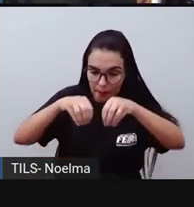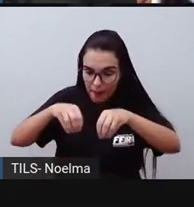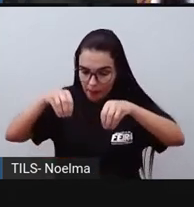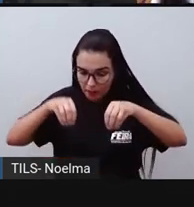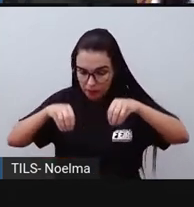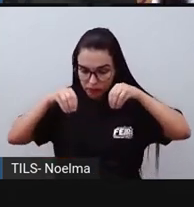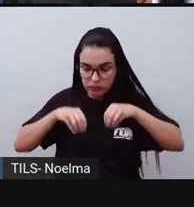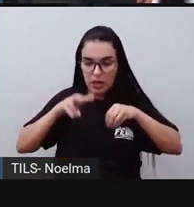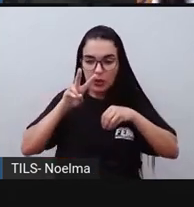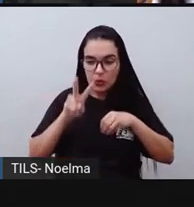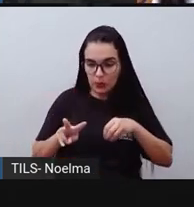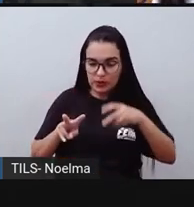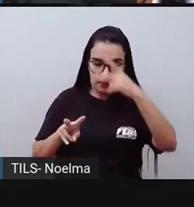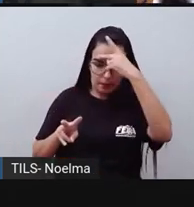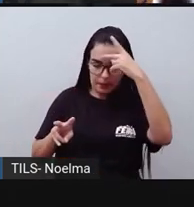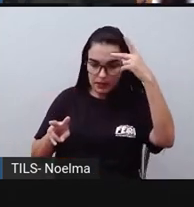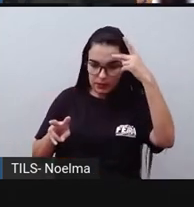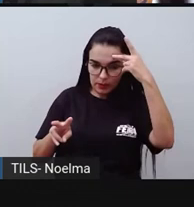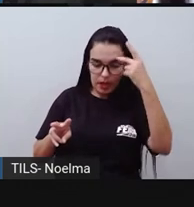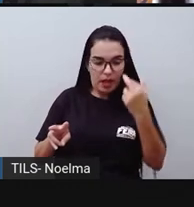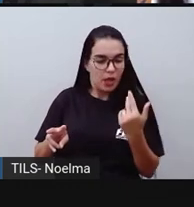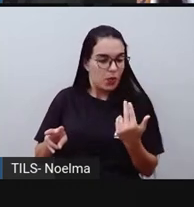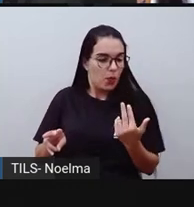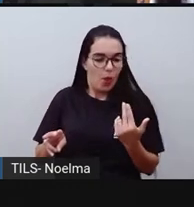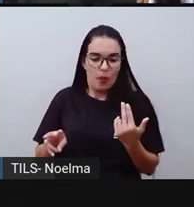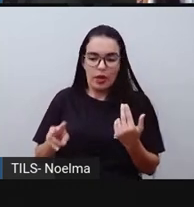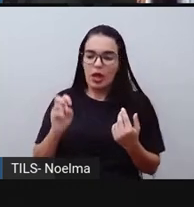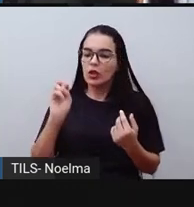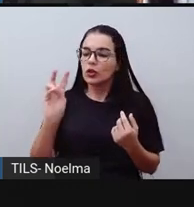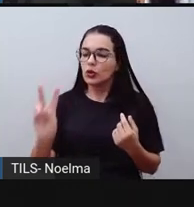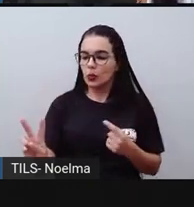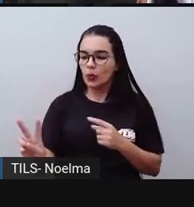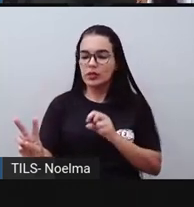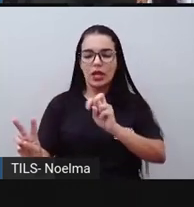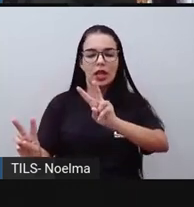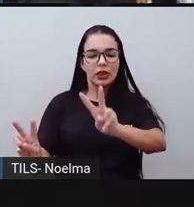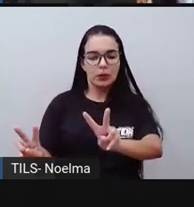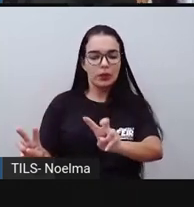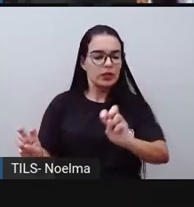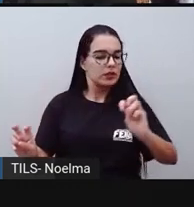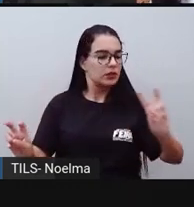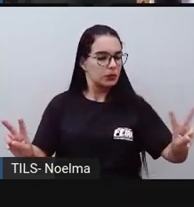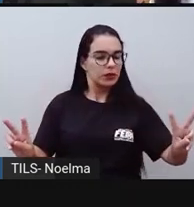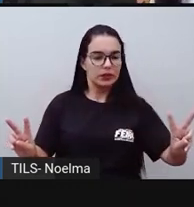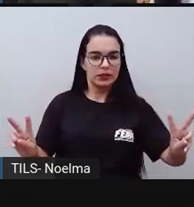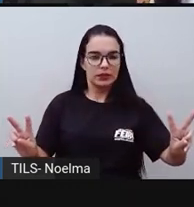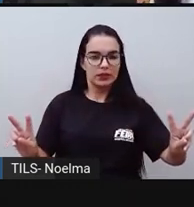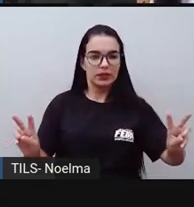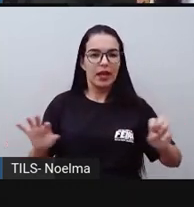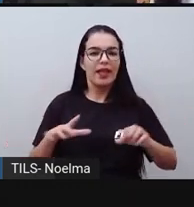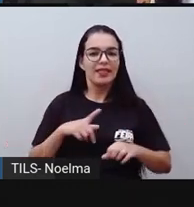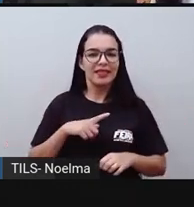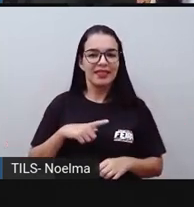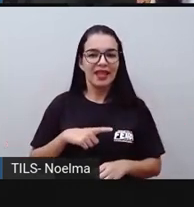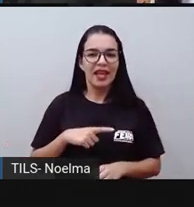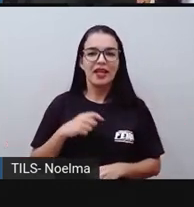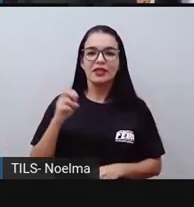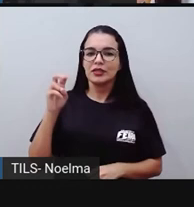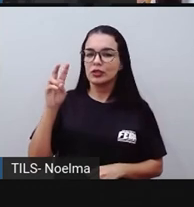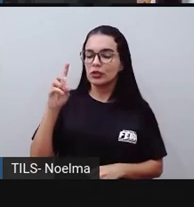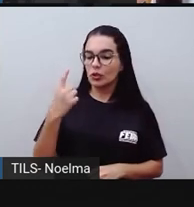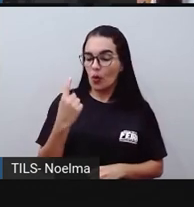uma das pessoas receberá a mesma quantidade. Esse é o processo de divisão. Então, a pessoa 1 recebe